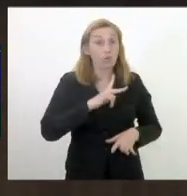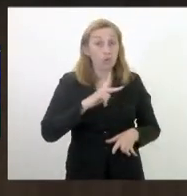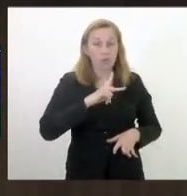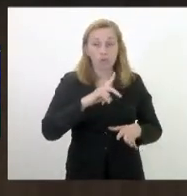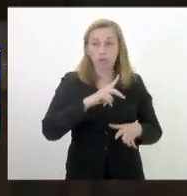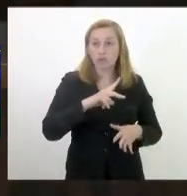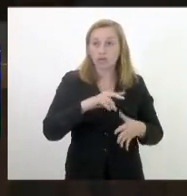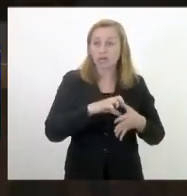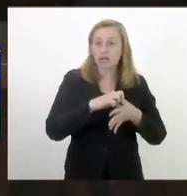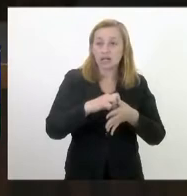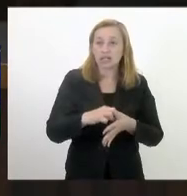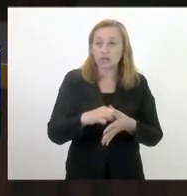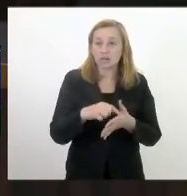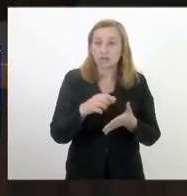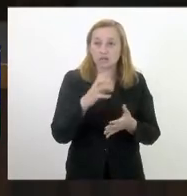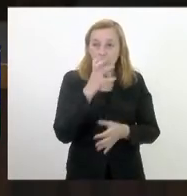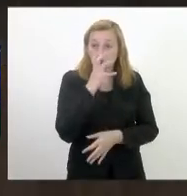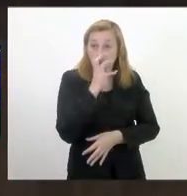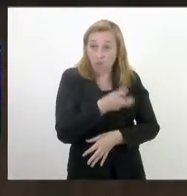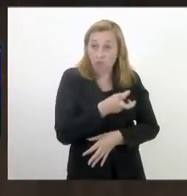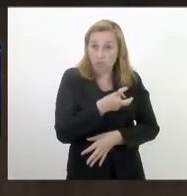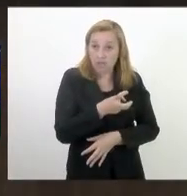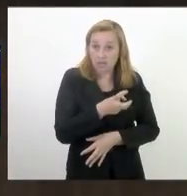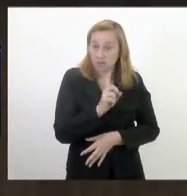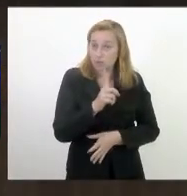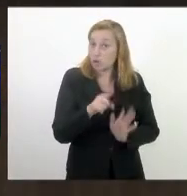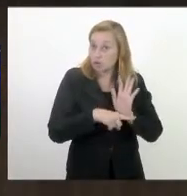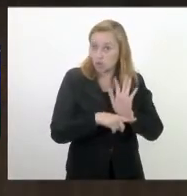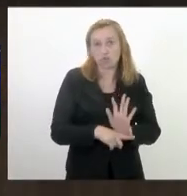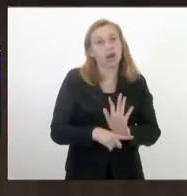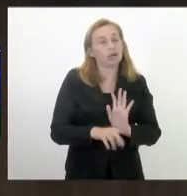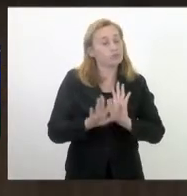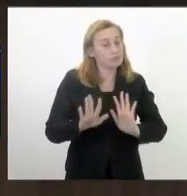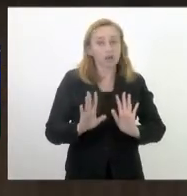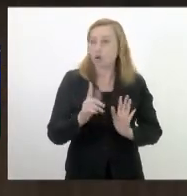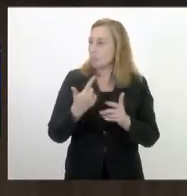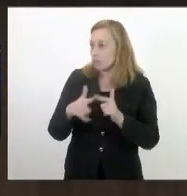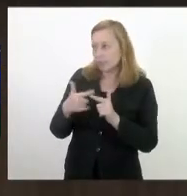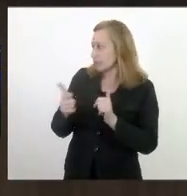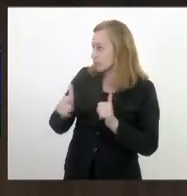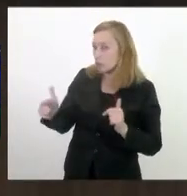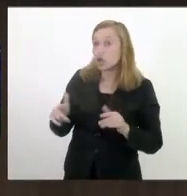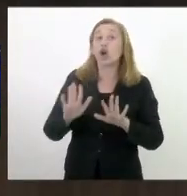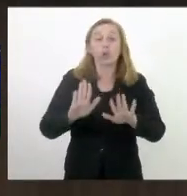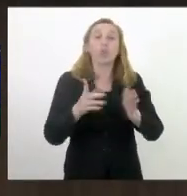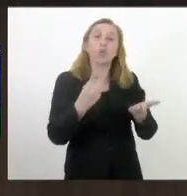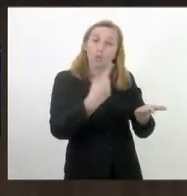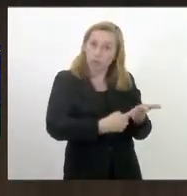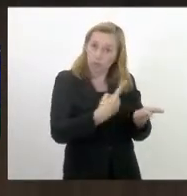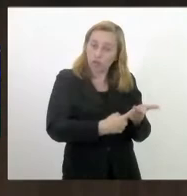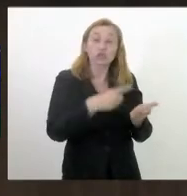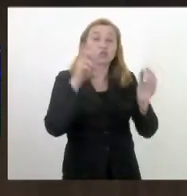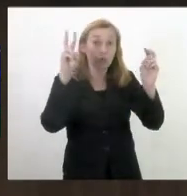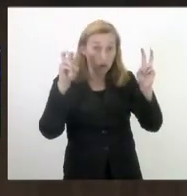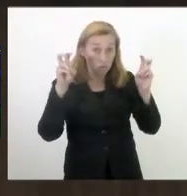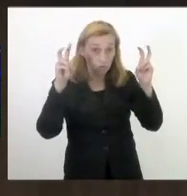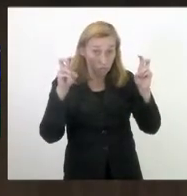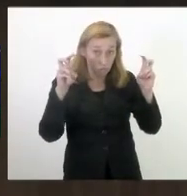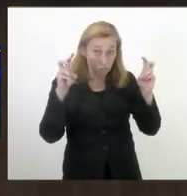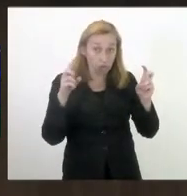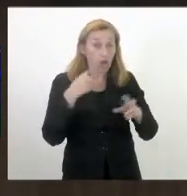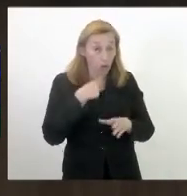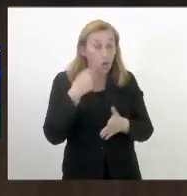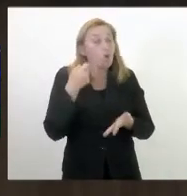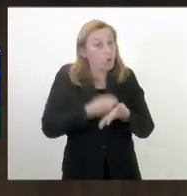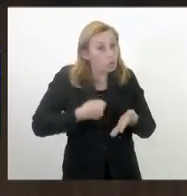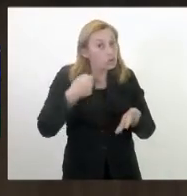de não ser uma pessoa solidária. Não tem problema. Como disse há pouco. Há um compromisso na matéria e eu